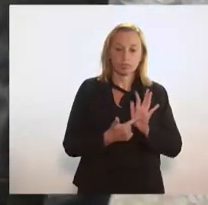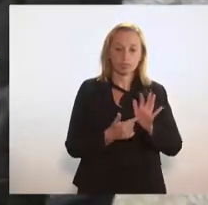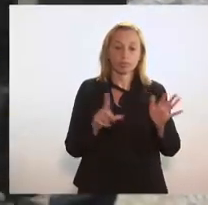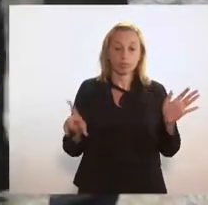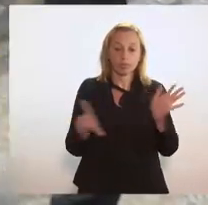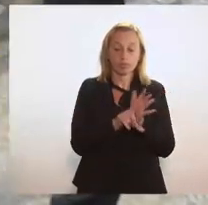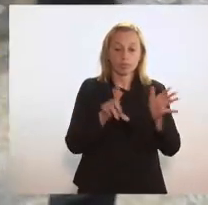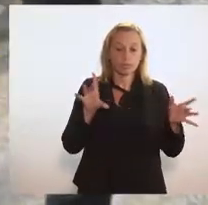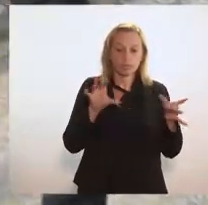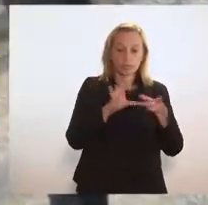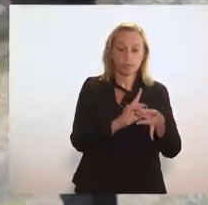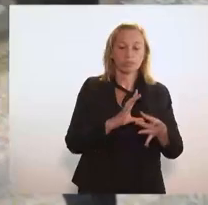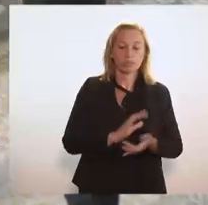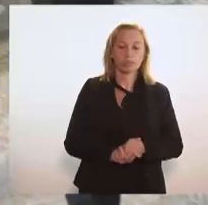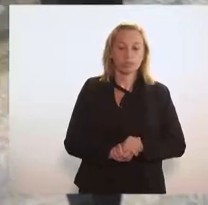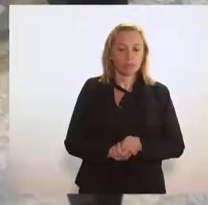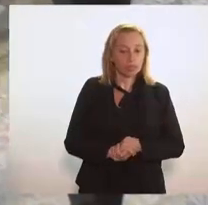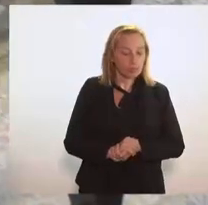do